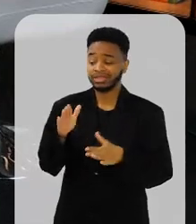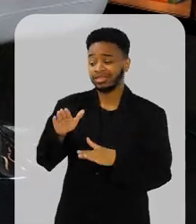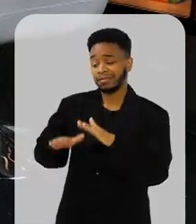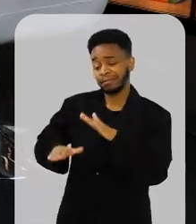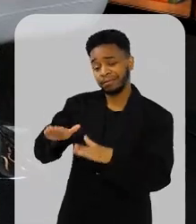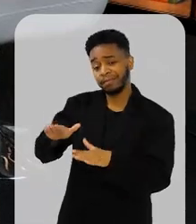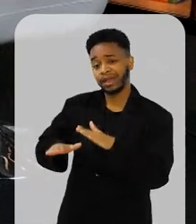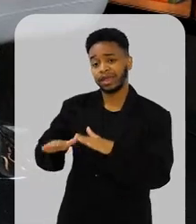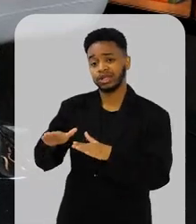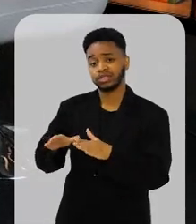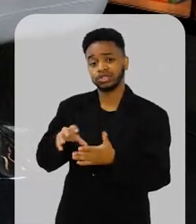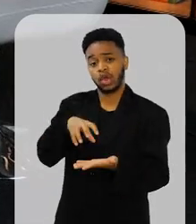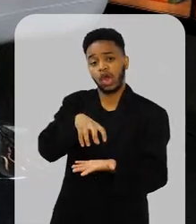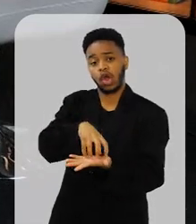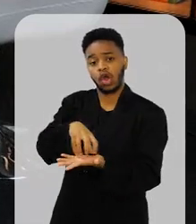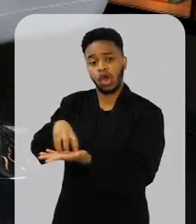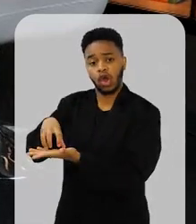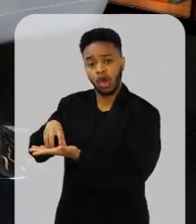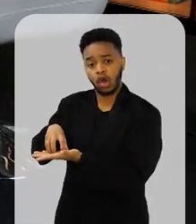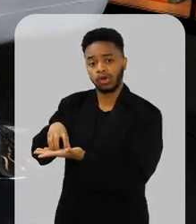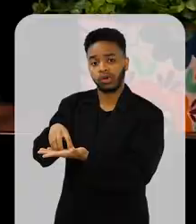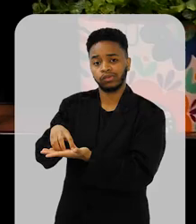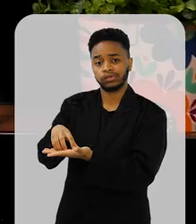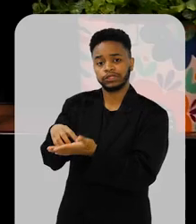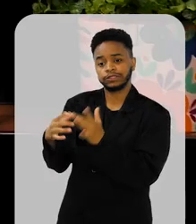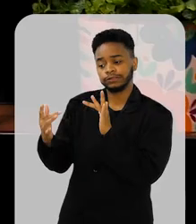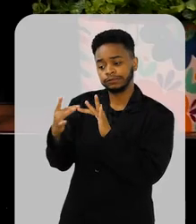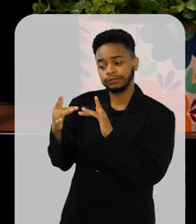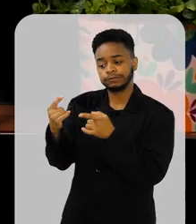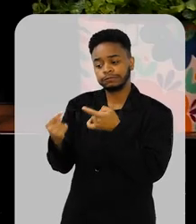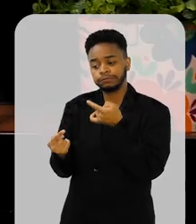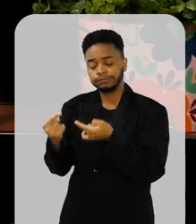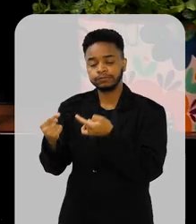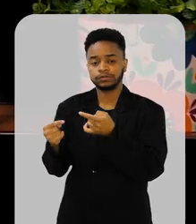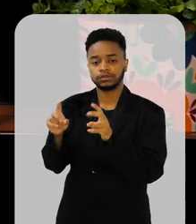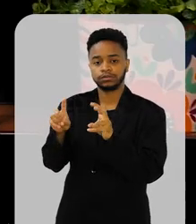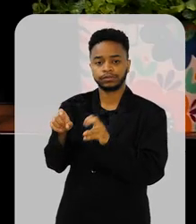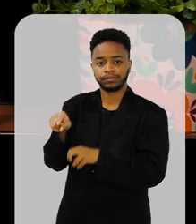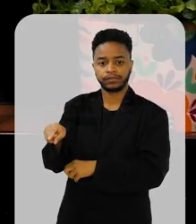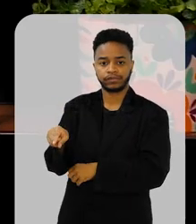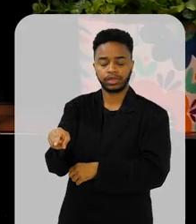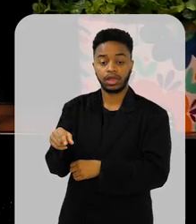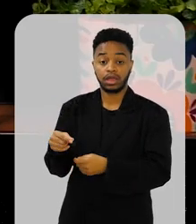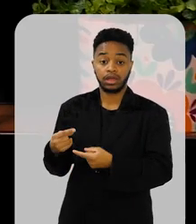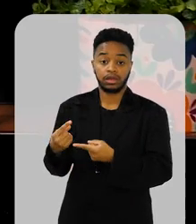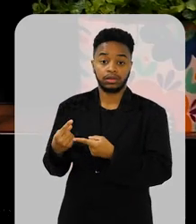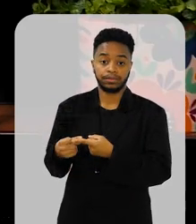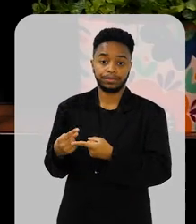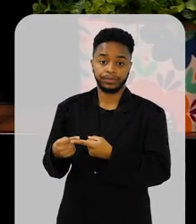depende muito dos órgãos que vão apreciar, né? Então,